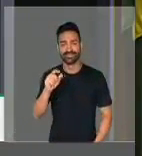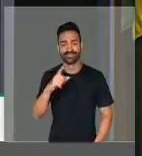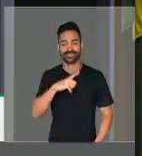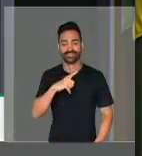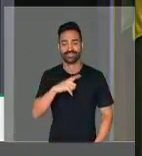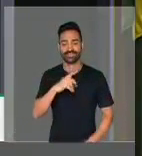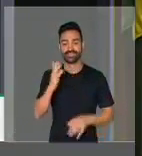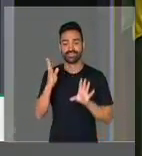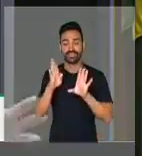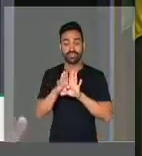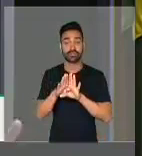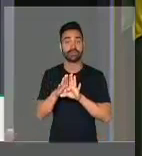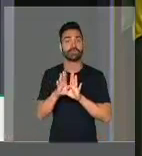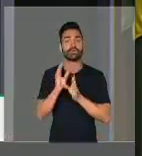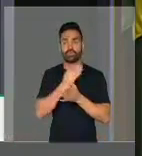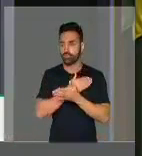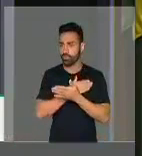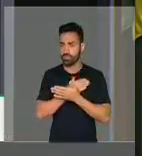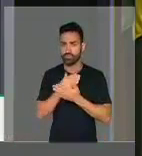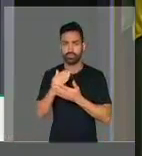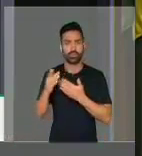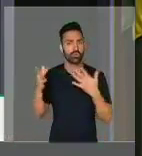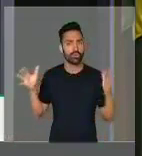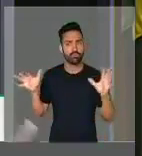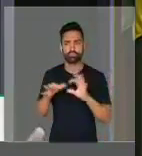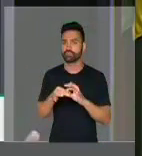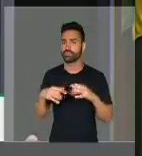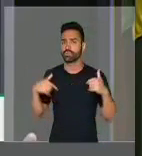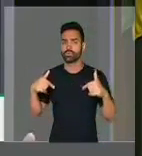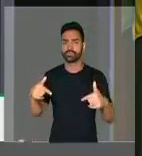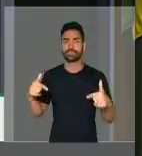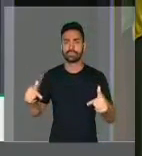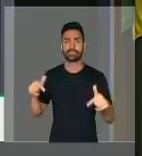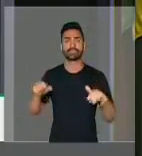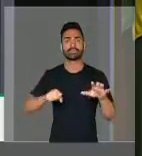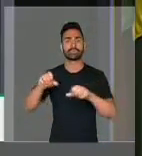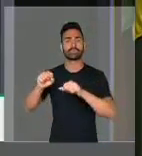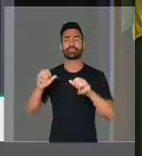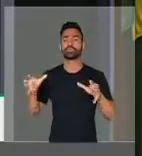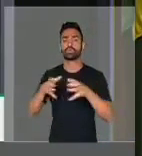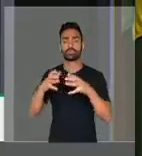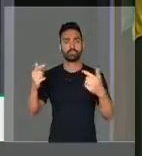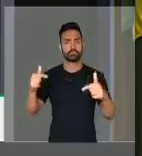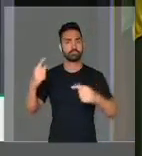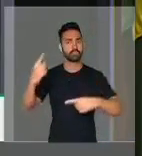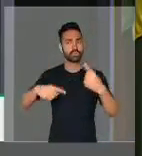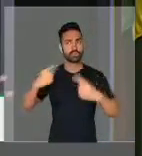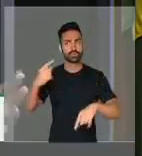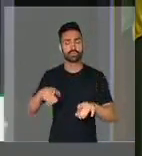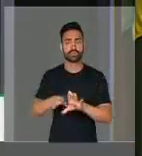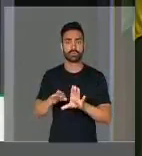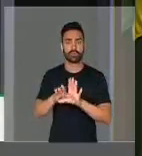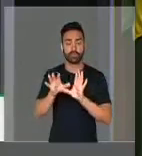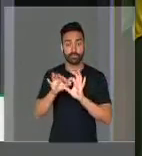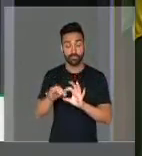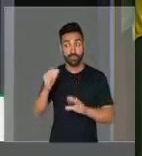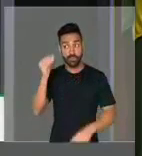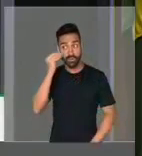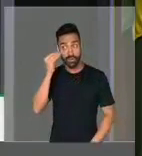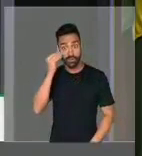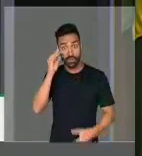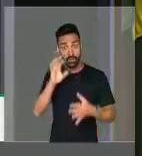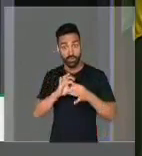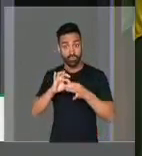unidades produtivas, partiram para um processo de mobilização, de sensibilização, inclusive da classe política, buscando uma aliança com a